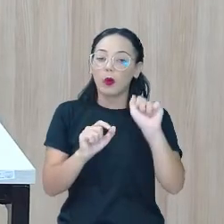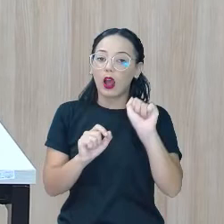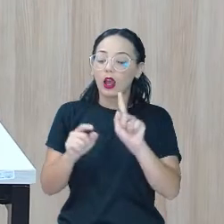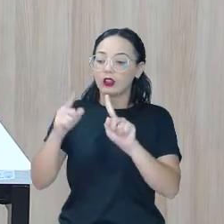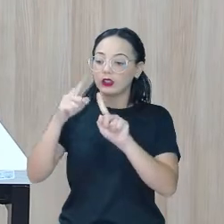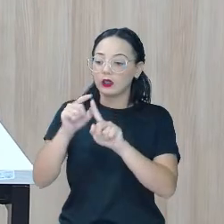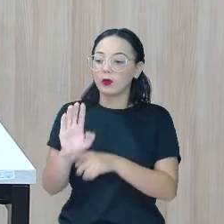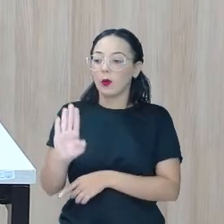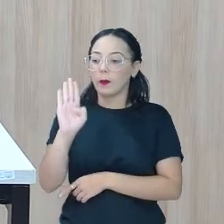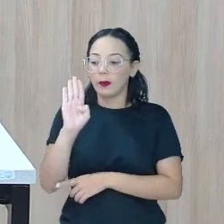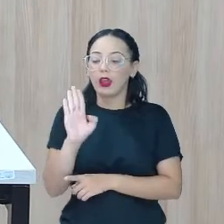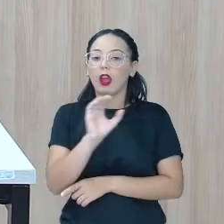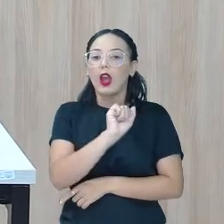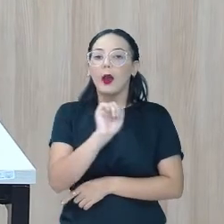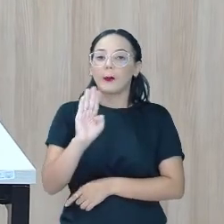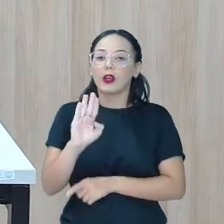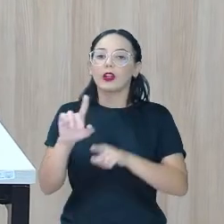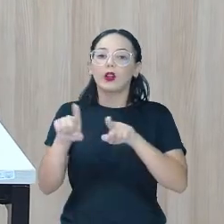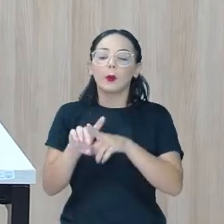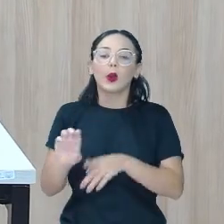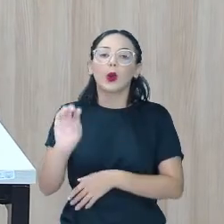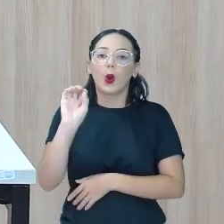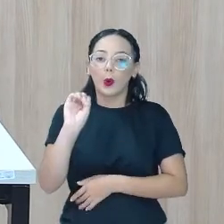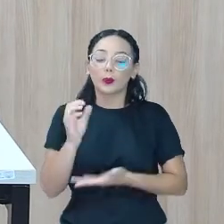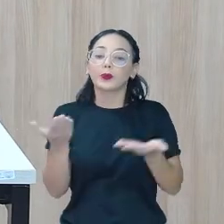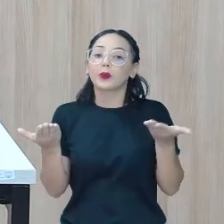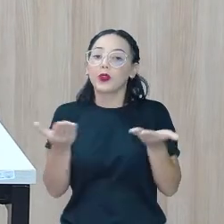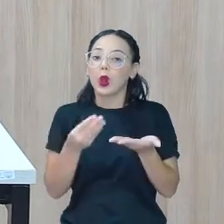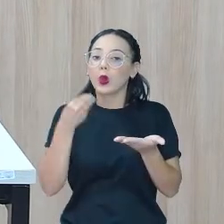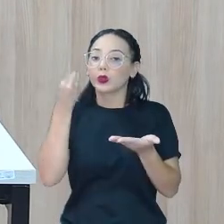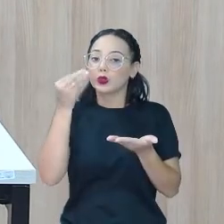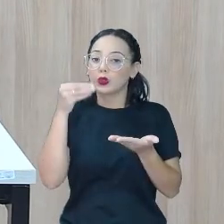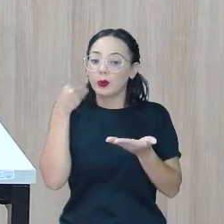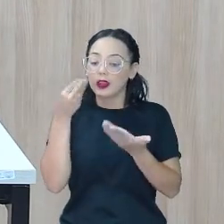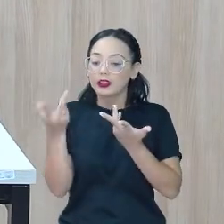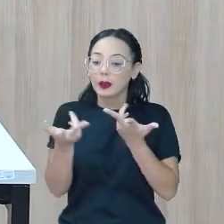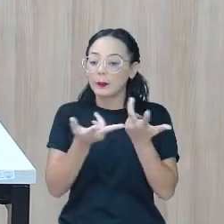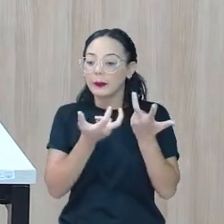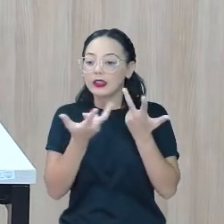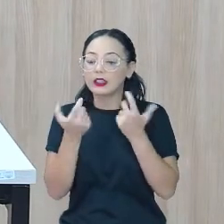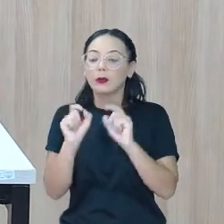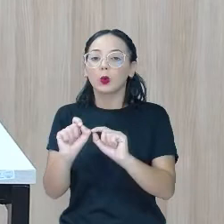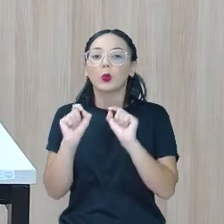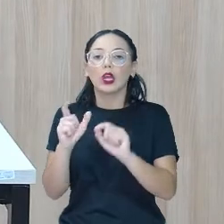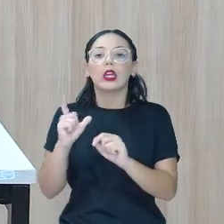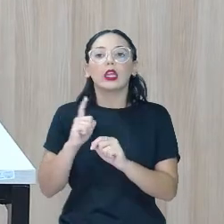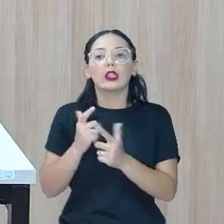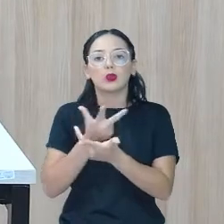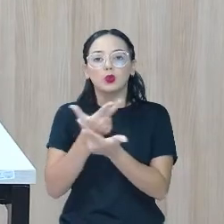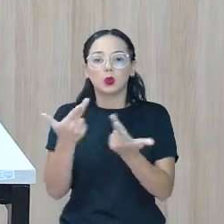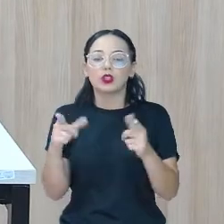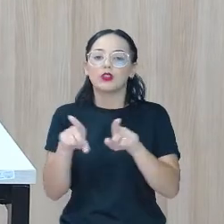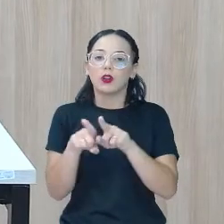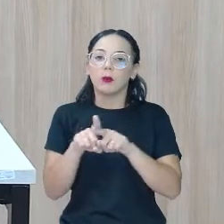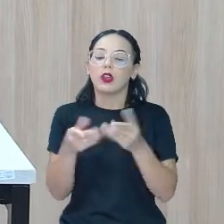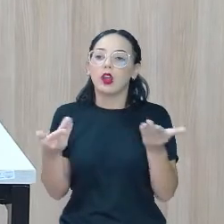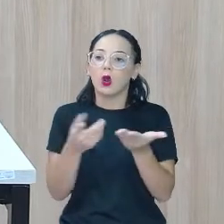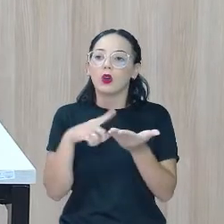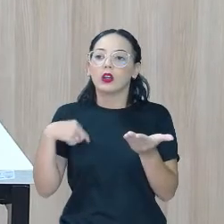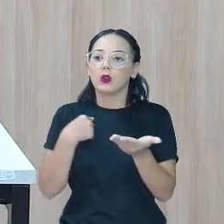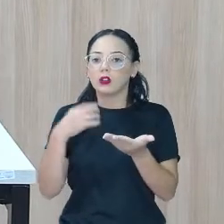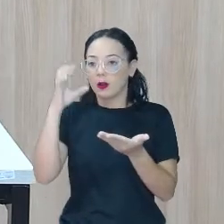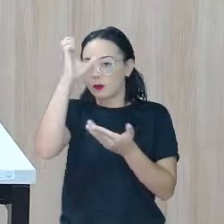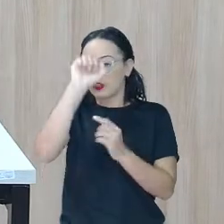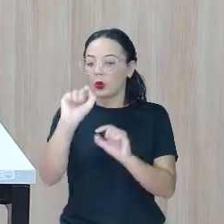B, AB e O. E agora, com essa experiência, eles perceberam que tem mais alguma coisa. E a gente vai ver o que é